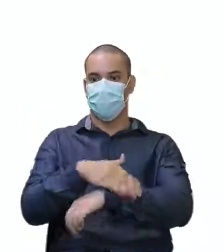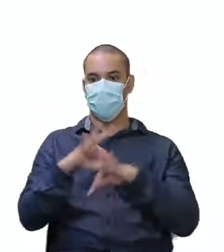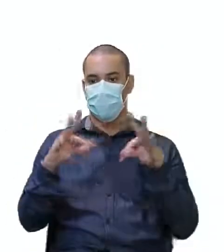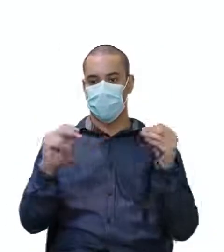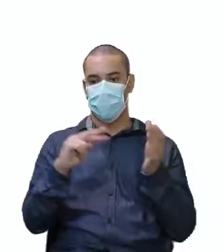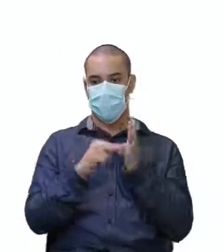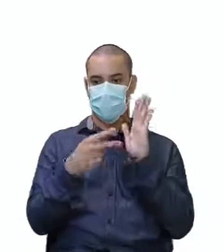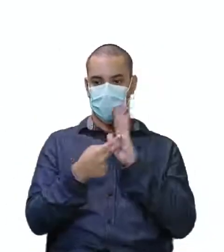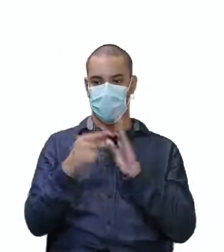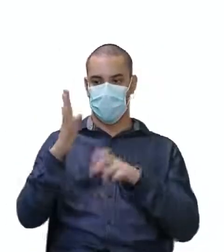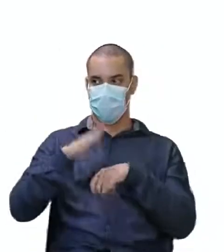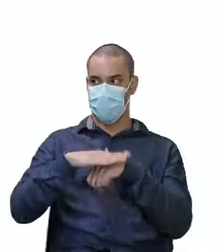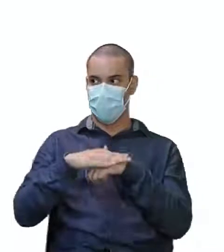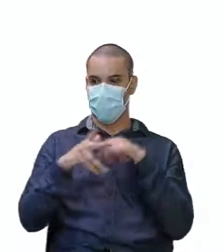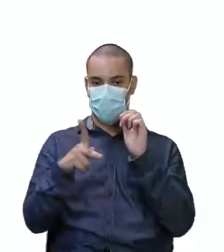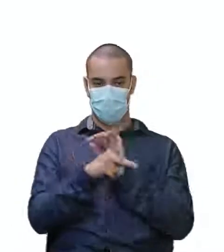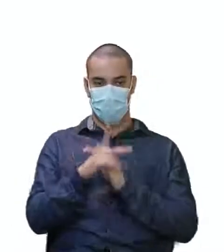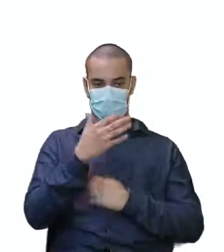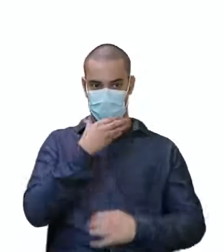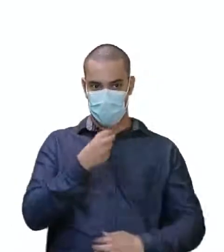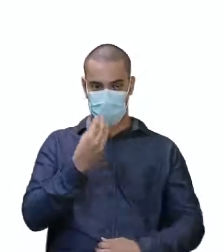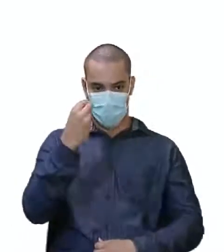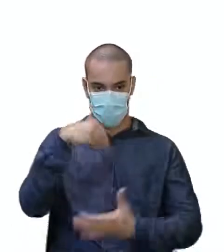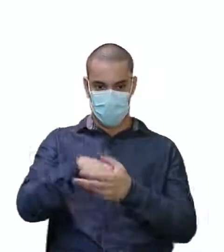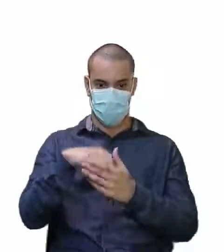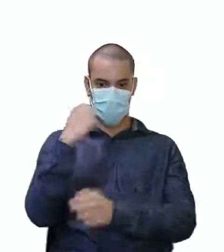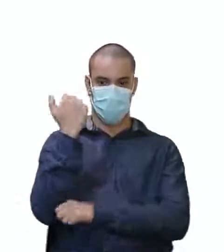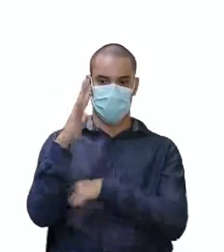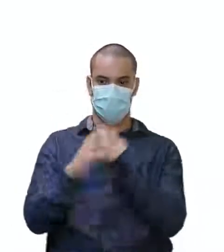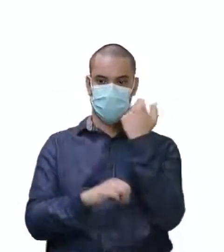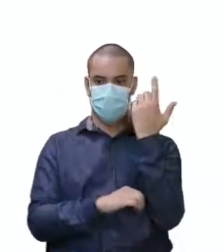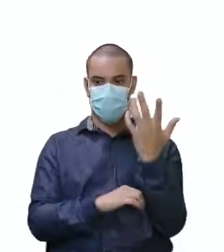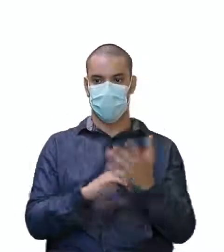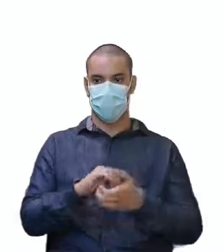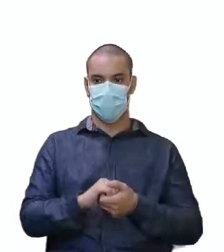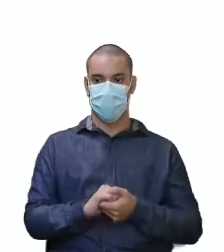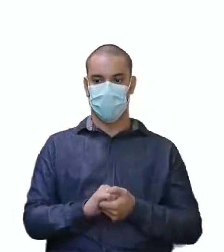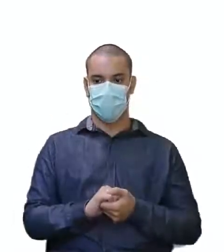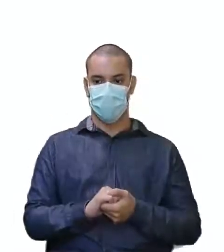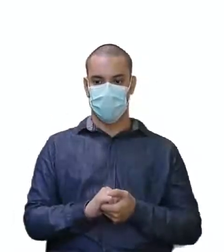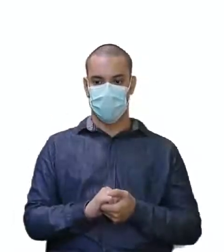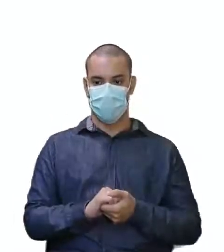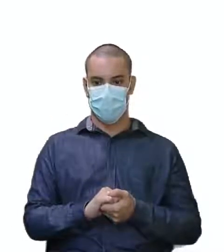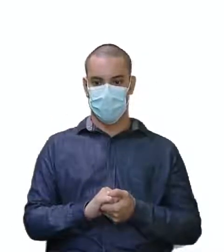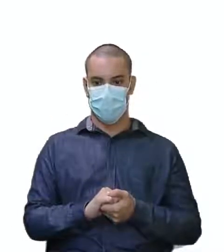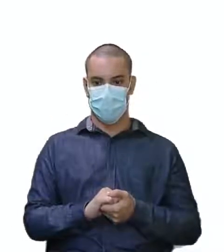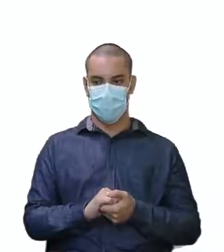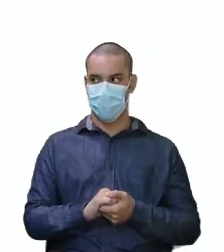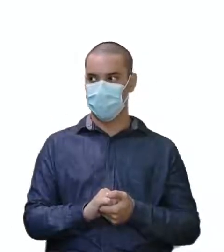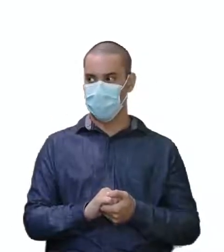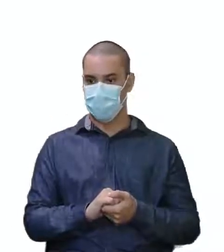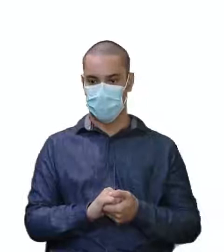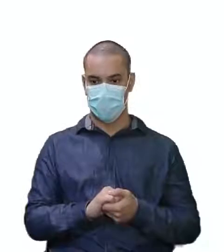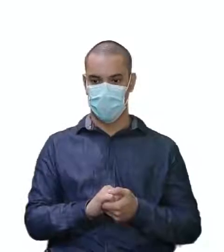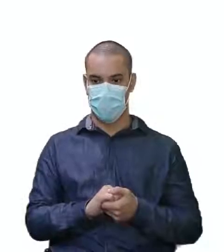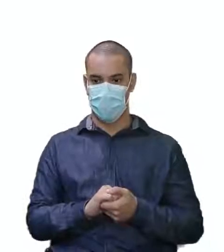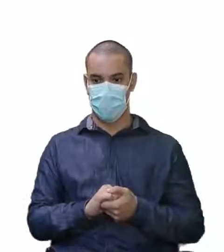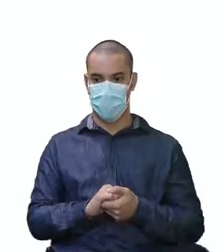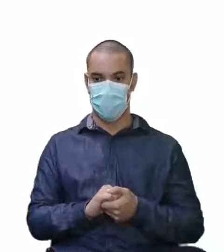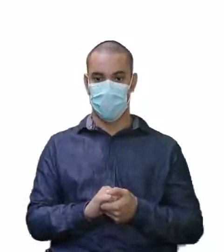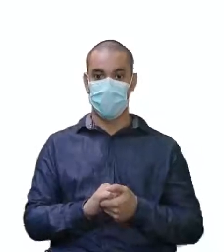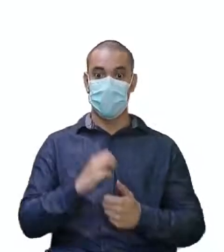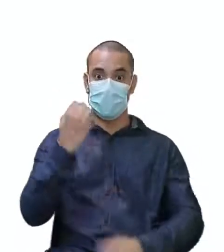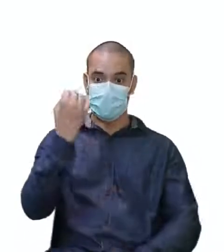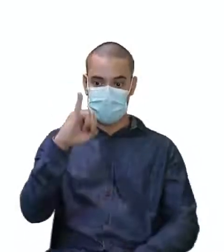ação do homem na natureza, né? Quando o hábitat é destruído, uma população é